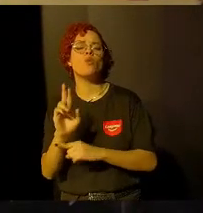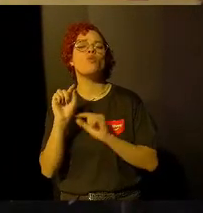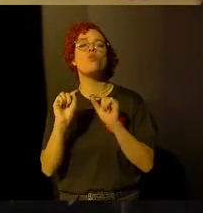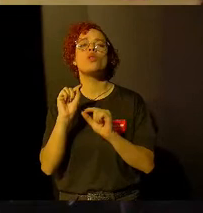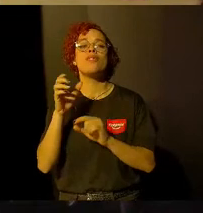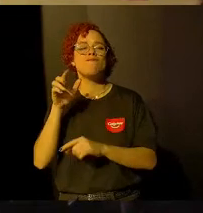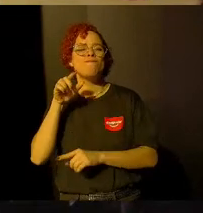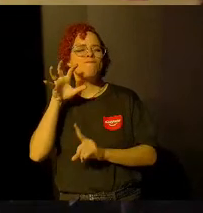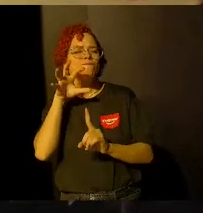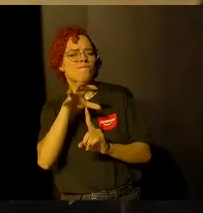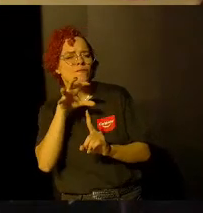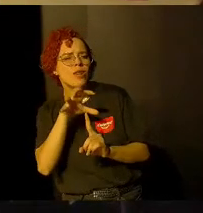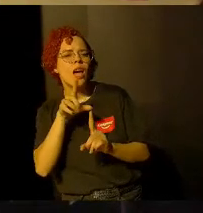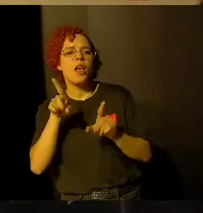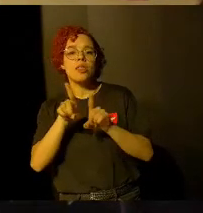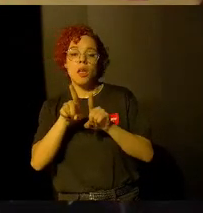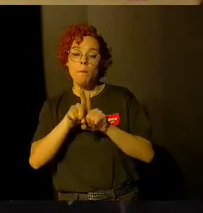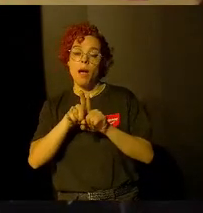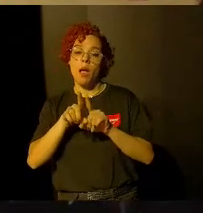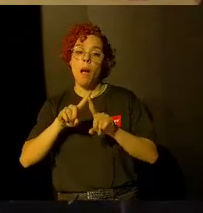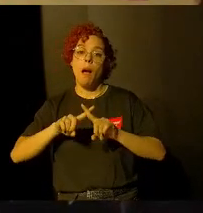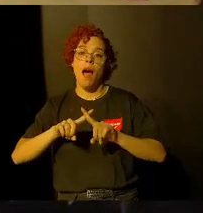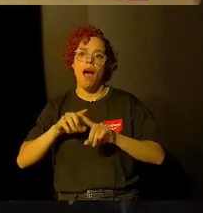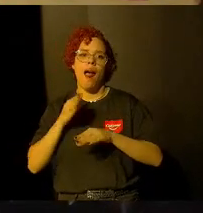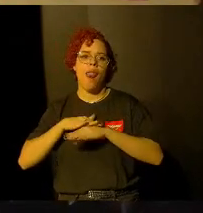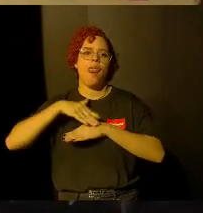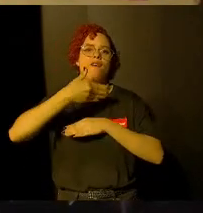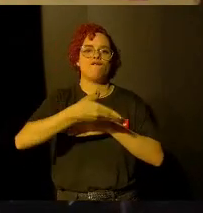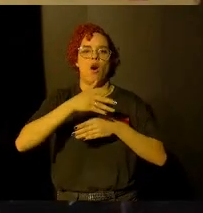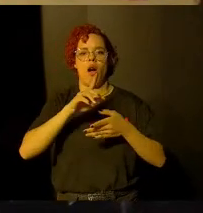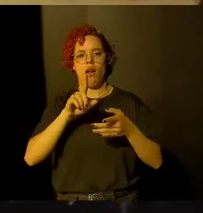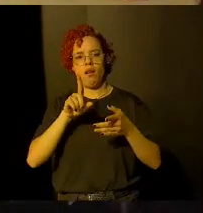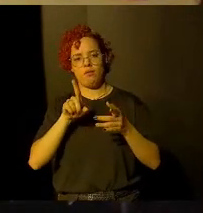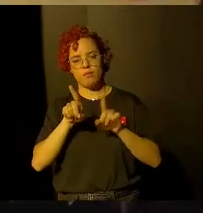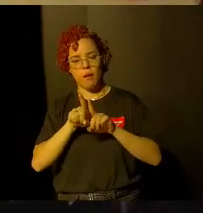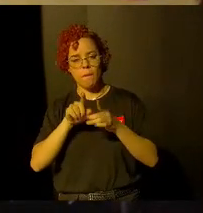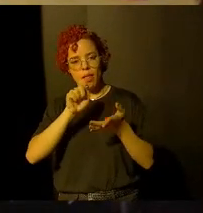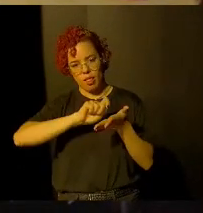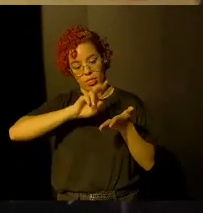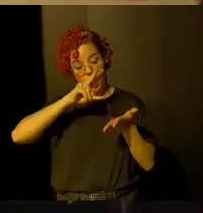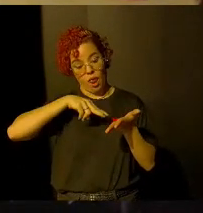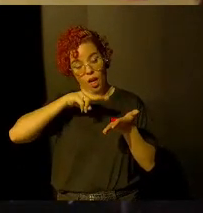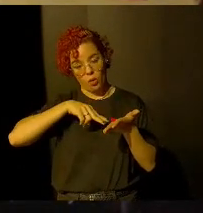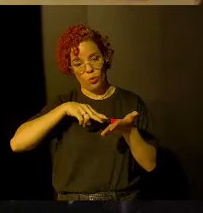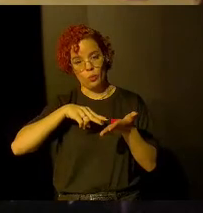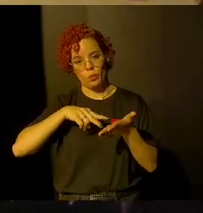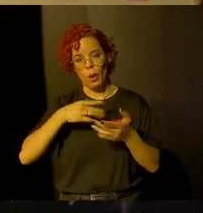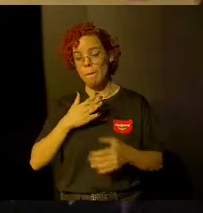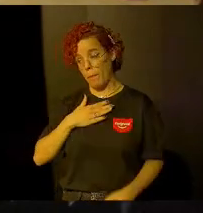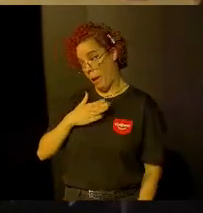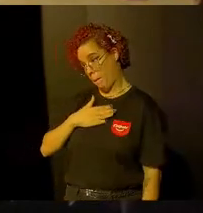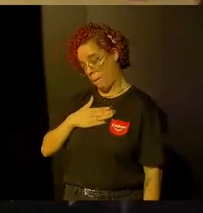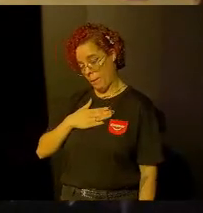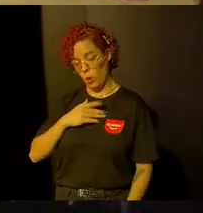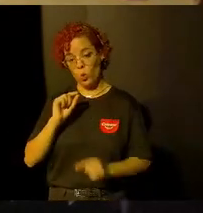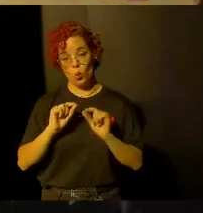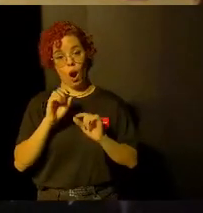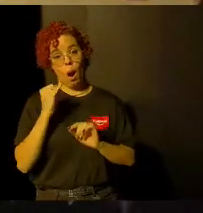além da própria leitura vai para mim o que é importante enquanto